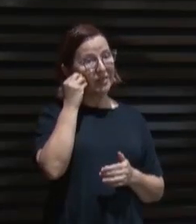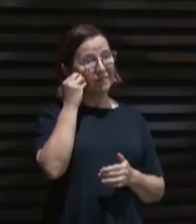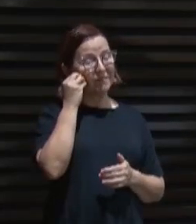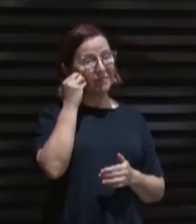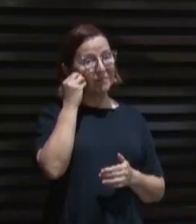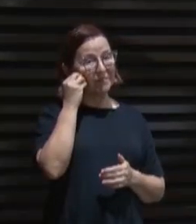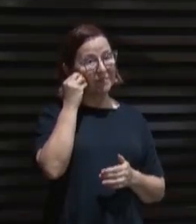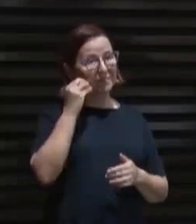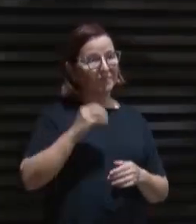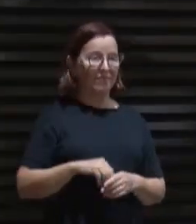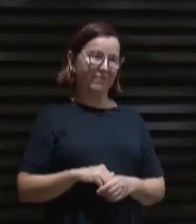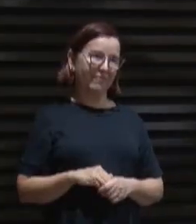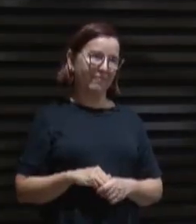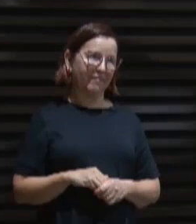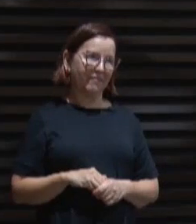Judas.